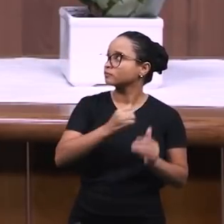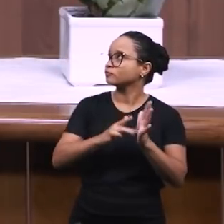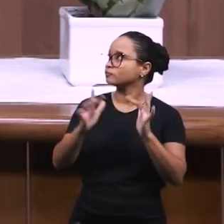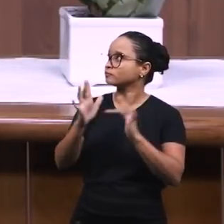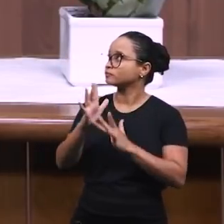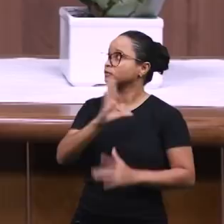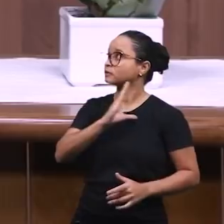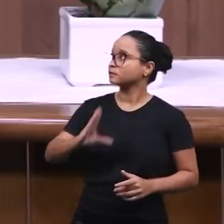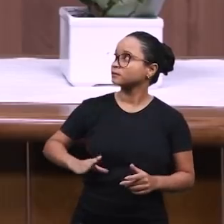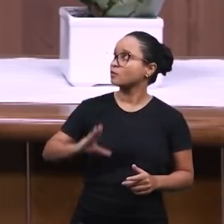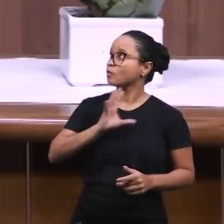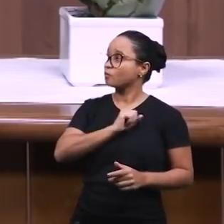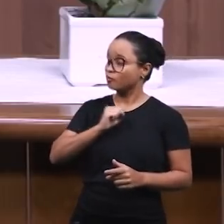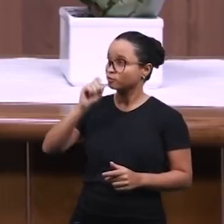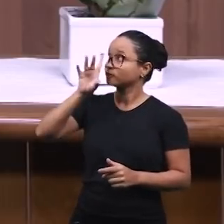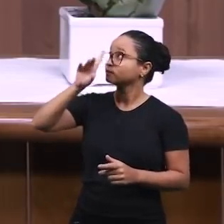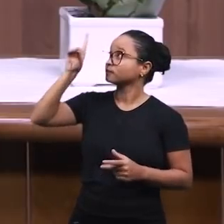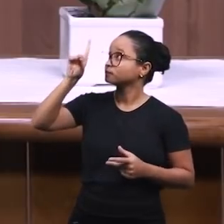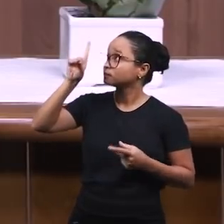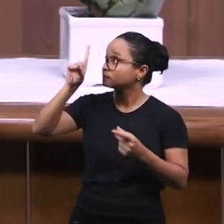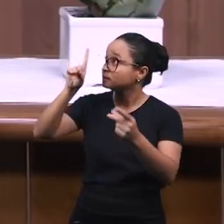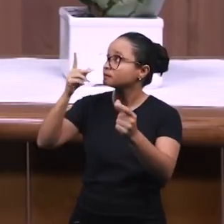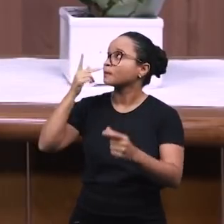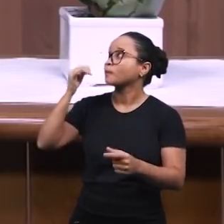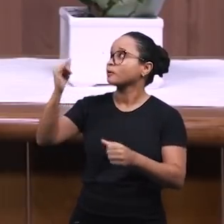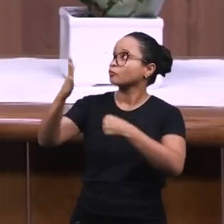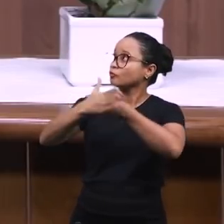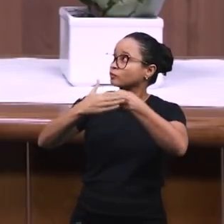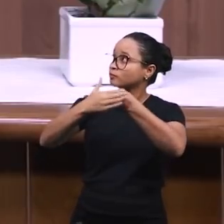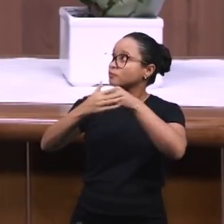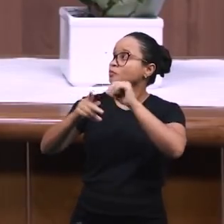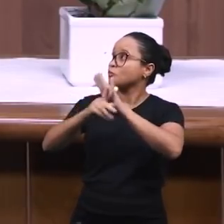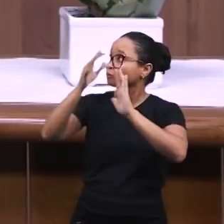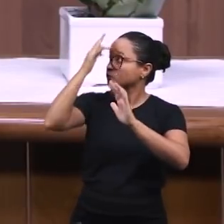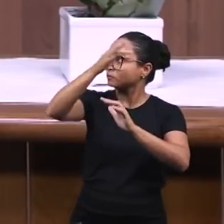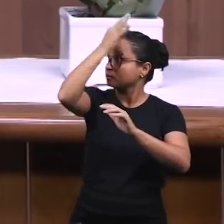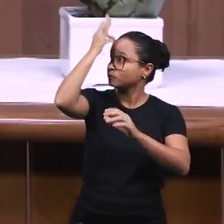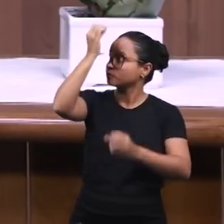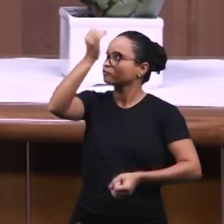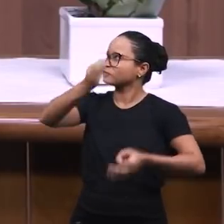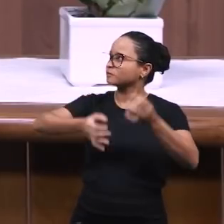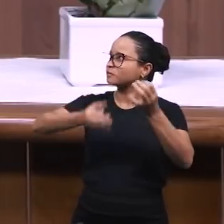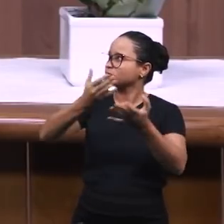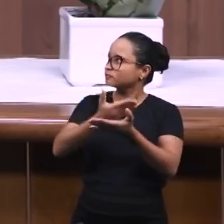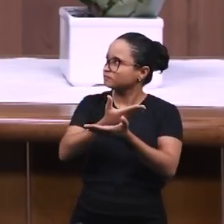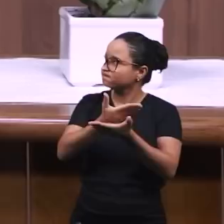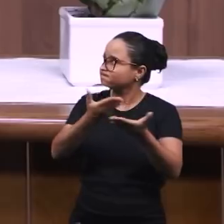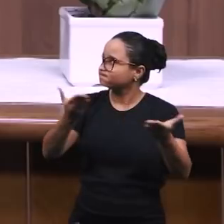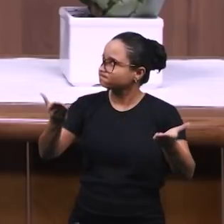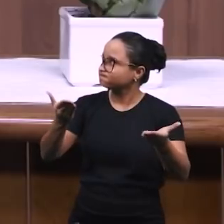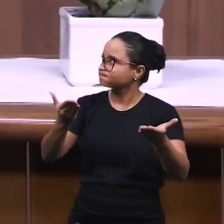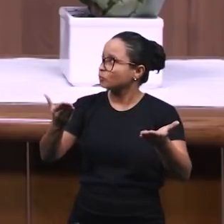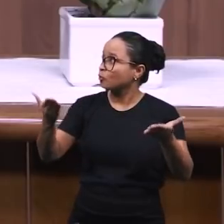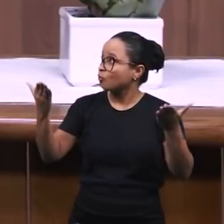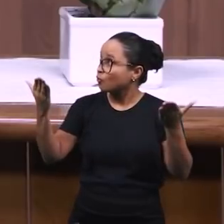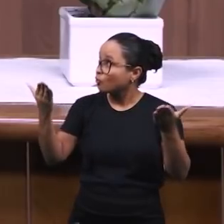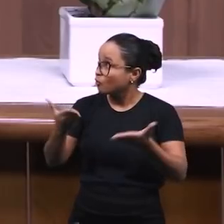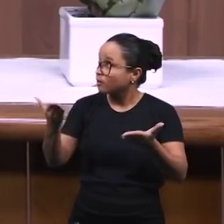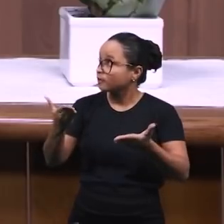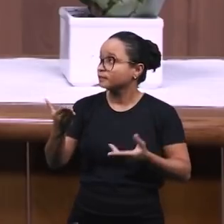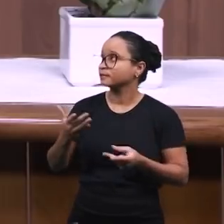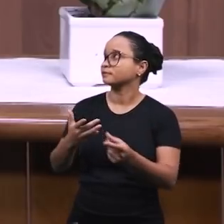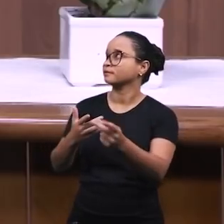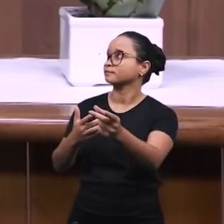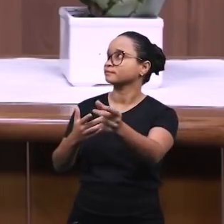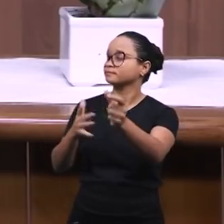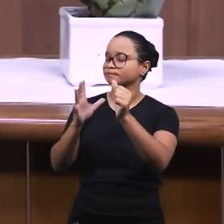Deus, o nosso eterno Pai, as doces, santas e ternas consolações do Espírito Santo repousem sobre vós e sobre todo o povo de Deus,